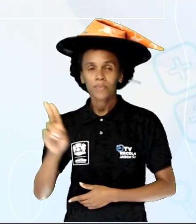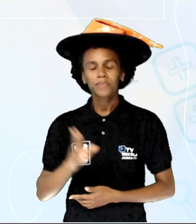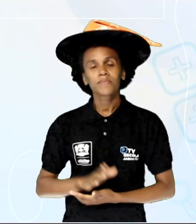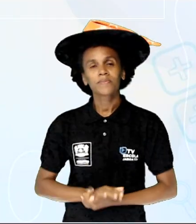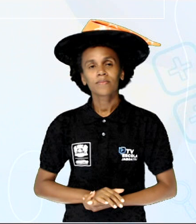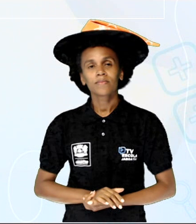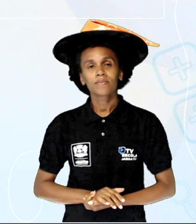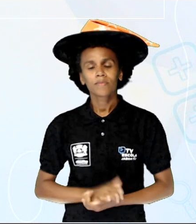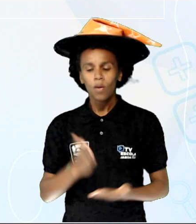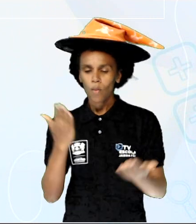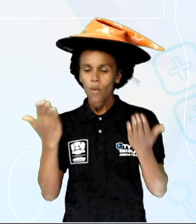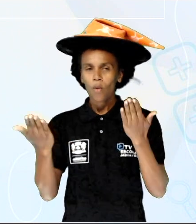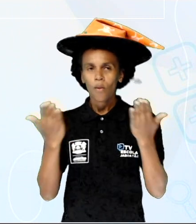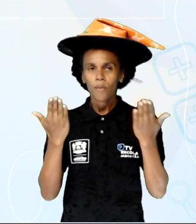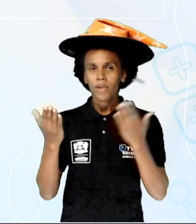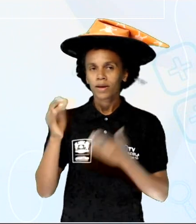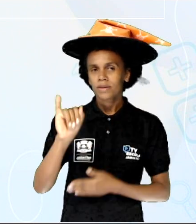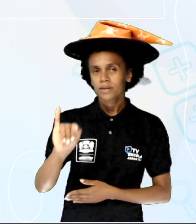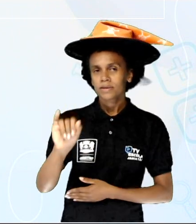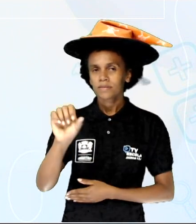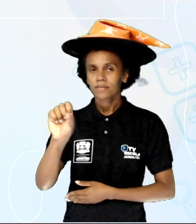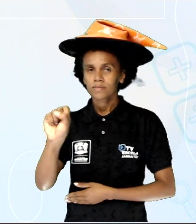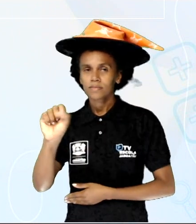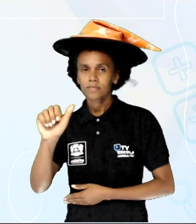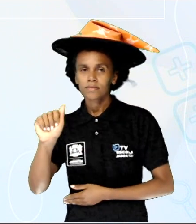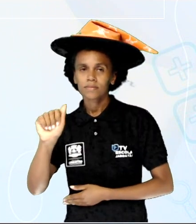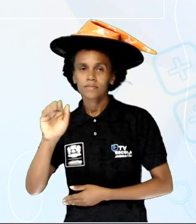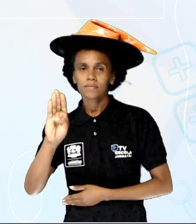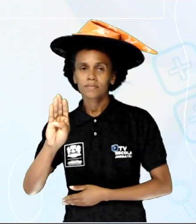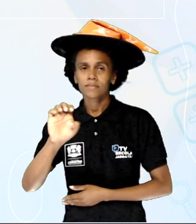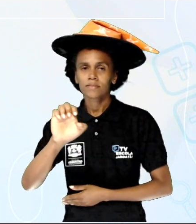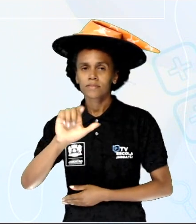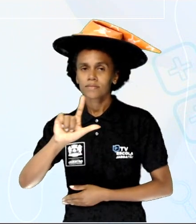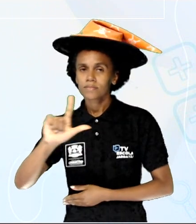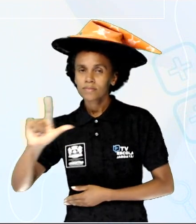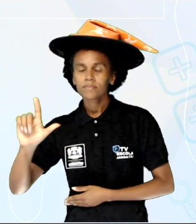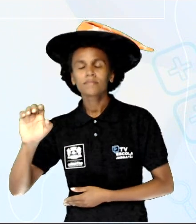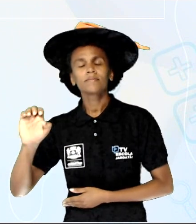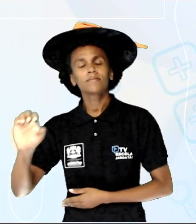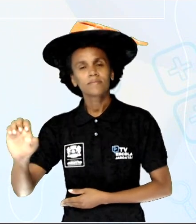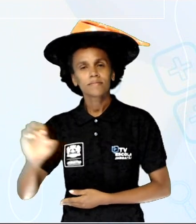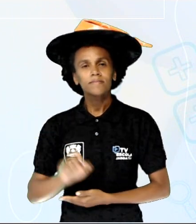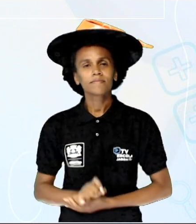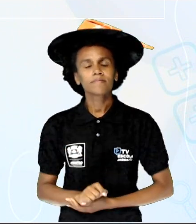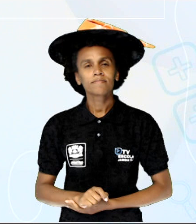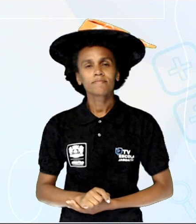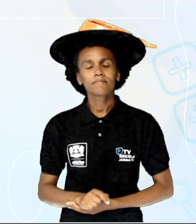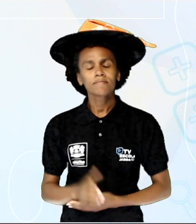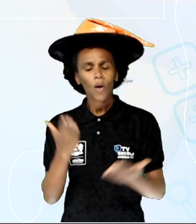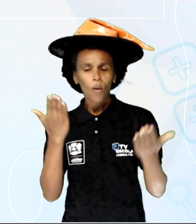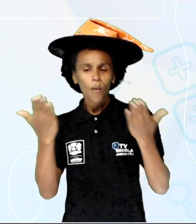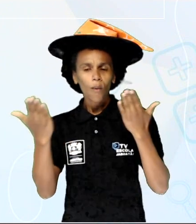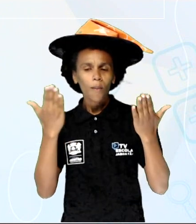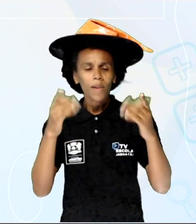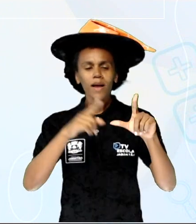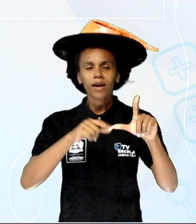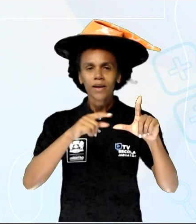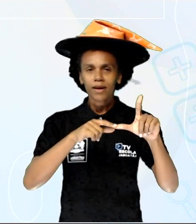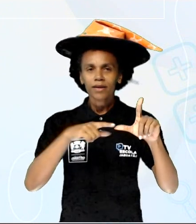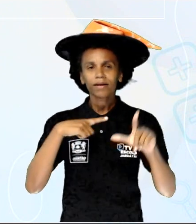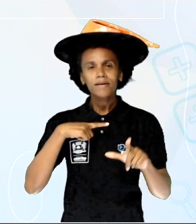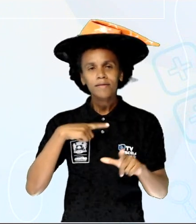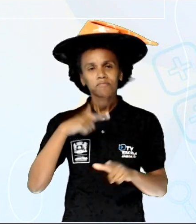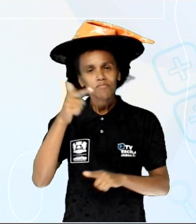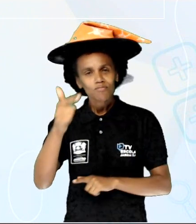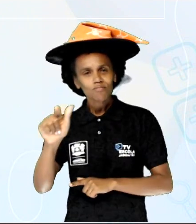Olha só Isabele vamos Comparar as letras também que se repetem Vocês estão vendo alguma letrinha